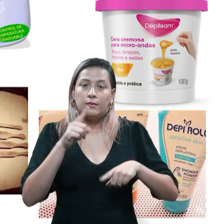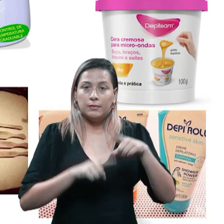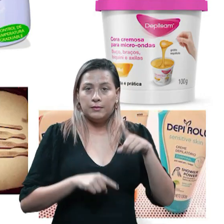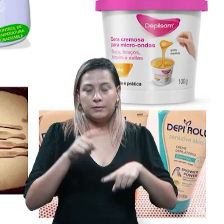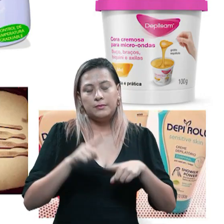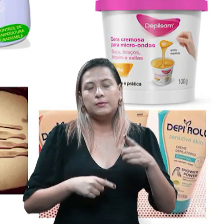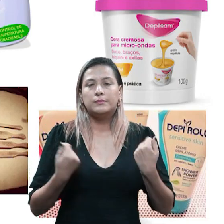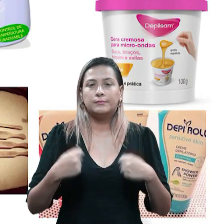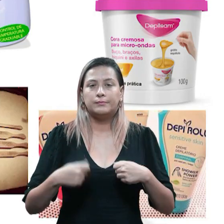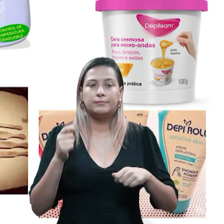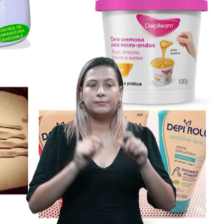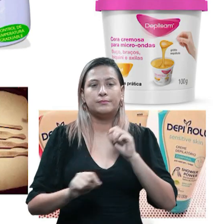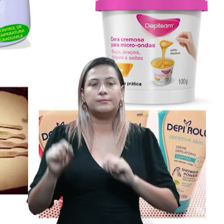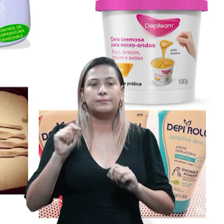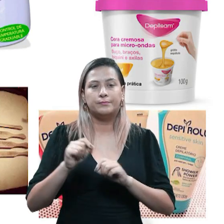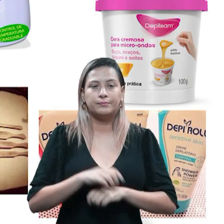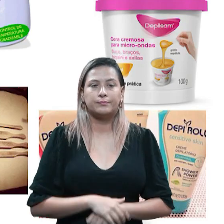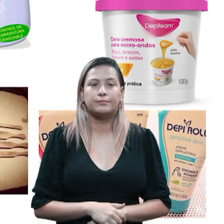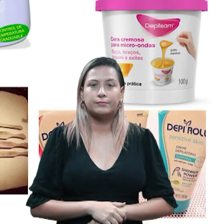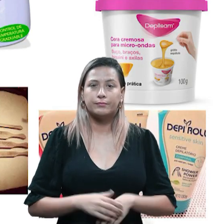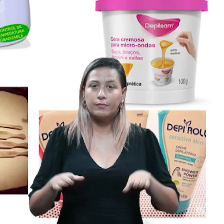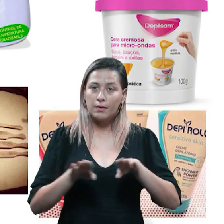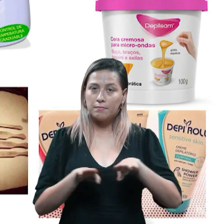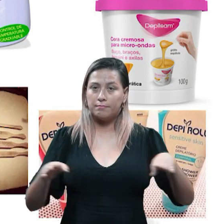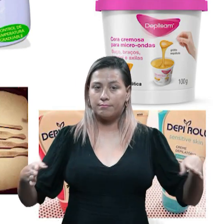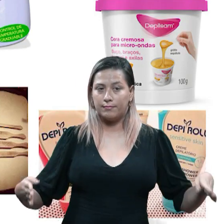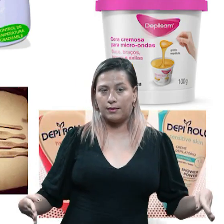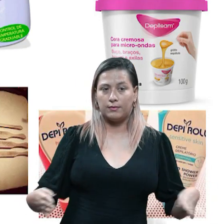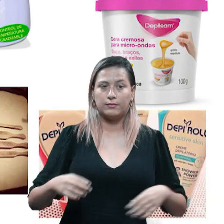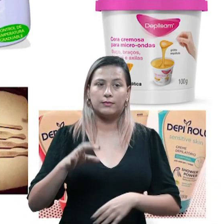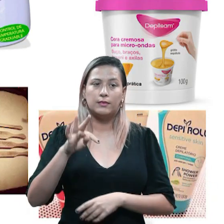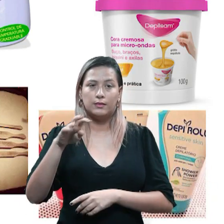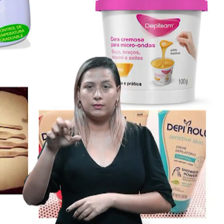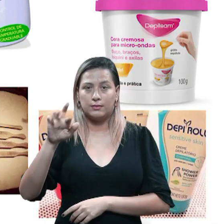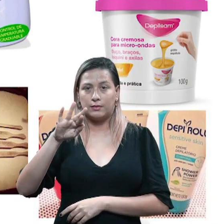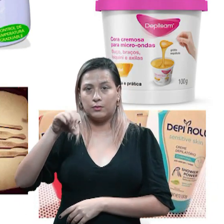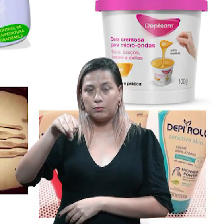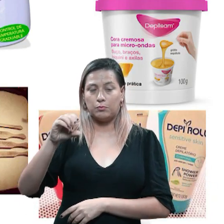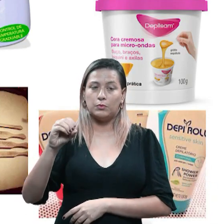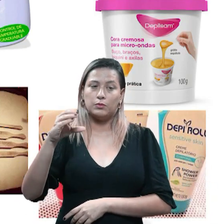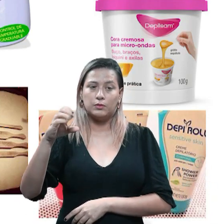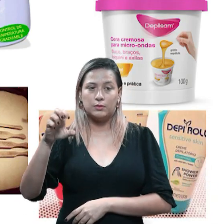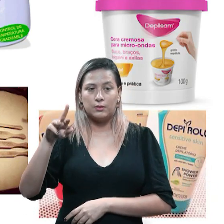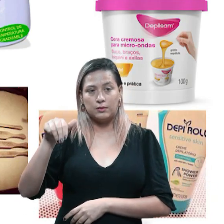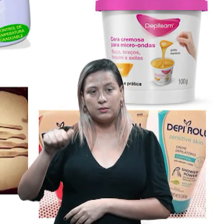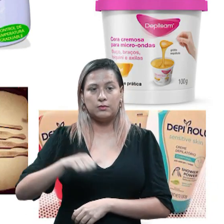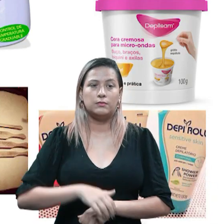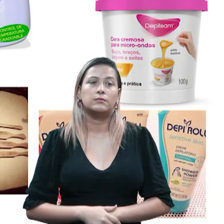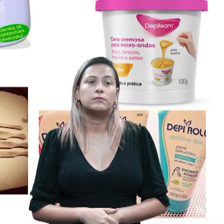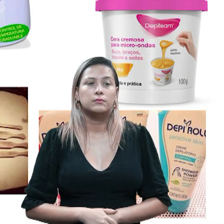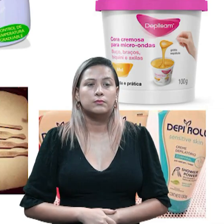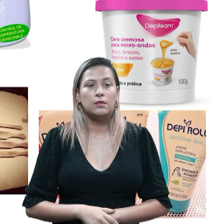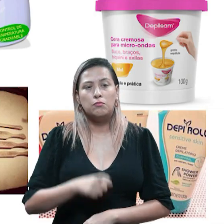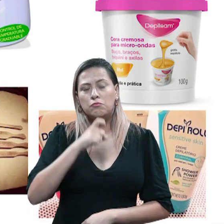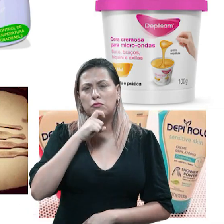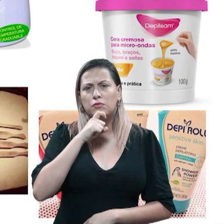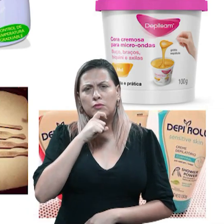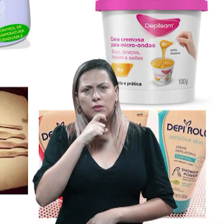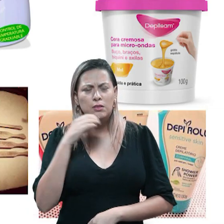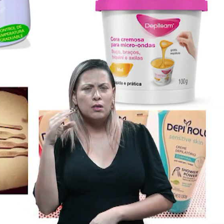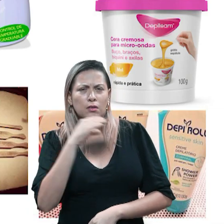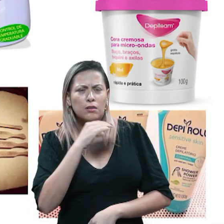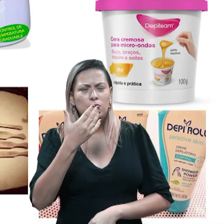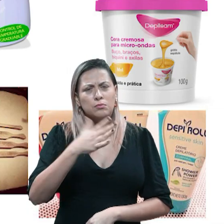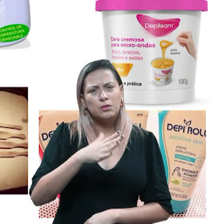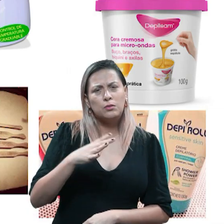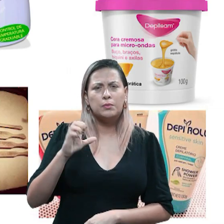com a depilação é maca, termocera, cera fria, quente, morna,